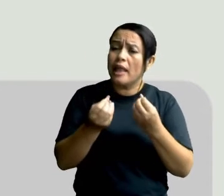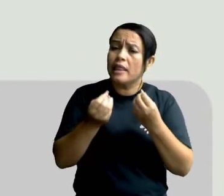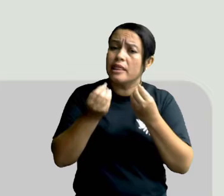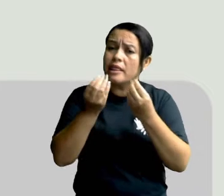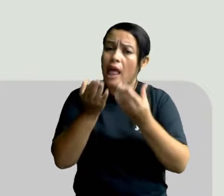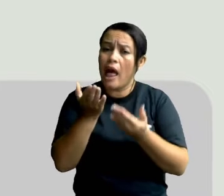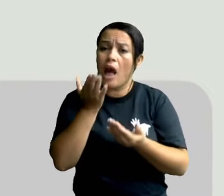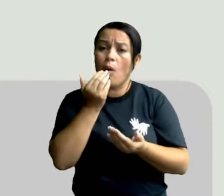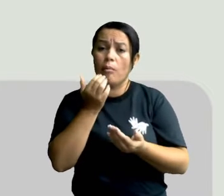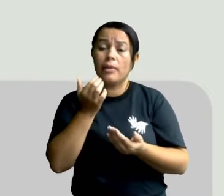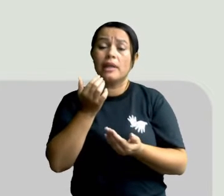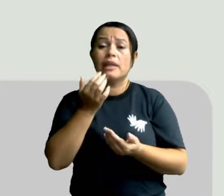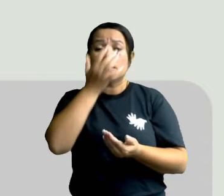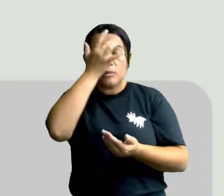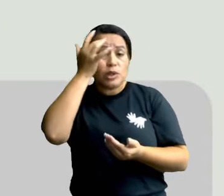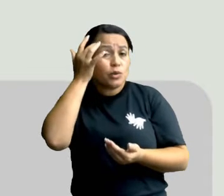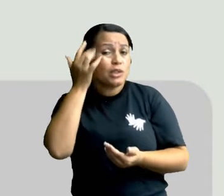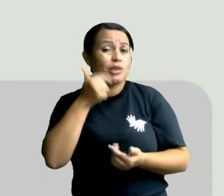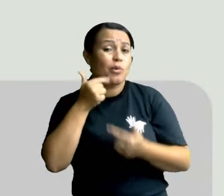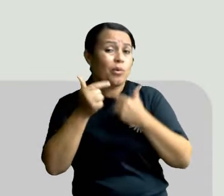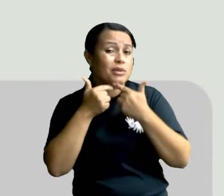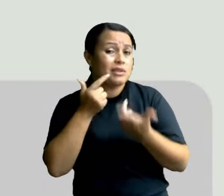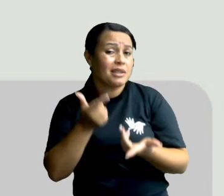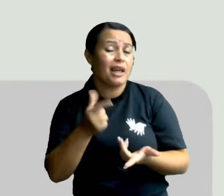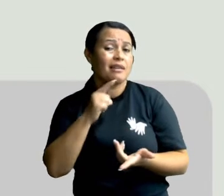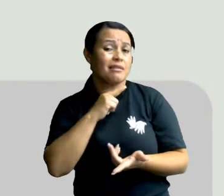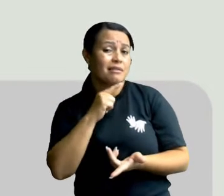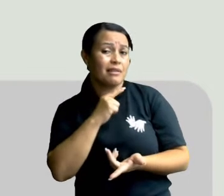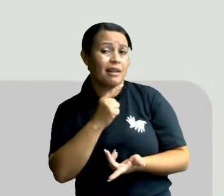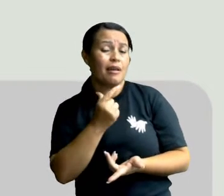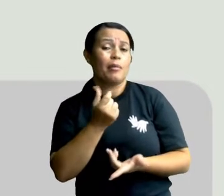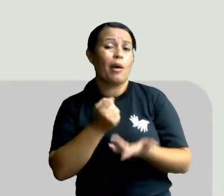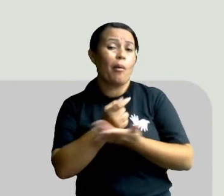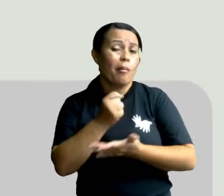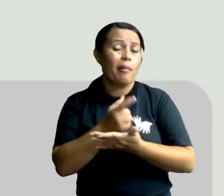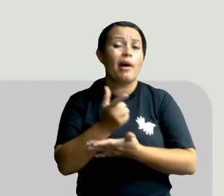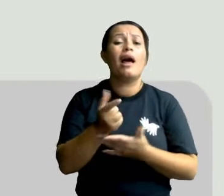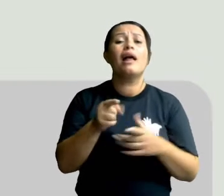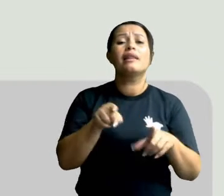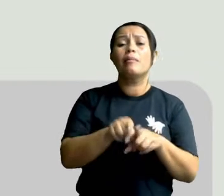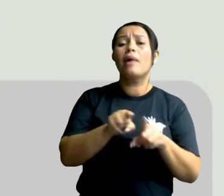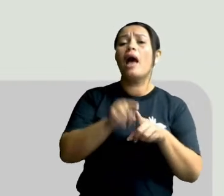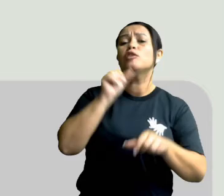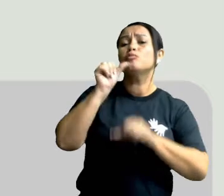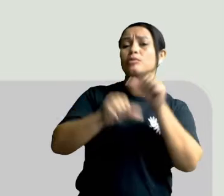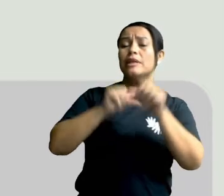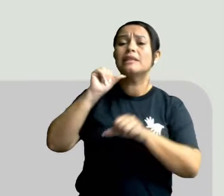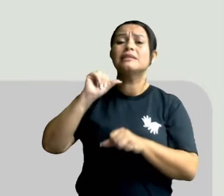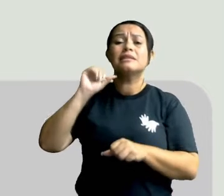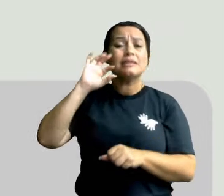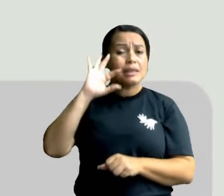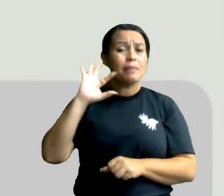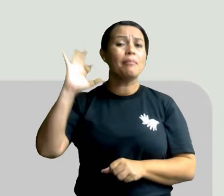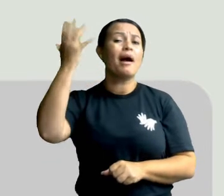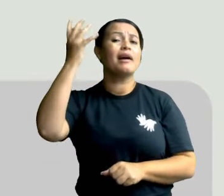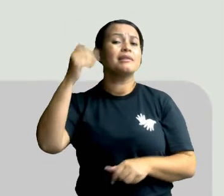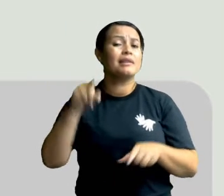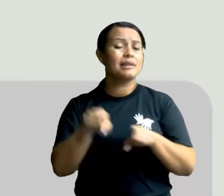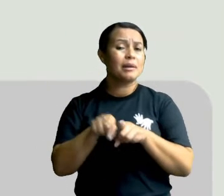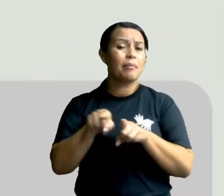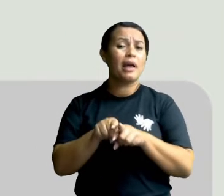aqueles que não têm possibilidade de adquiri-los, as mudanças climáticas que afetam a produção da agropecuária em determinadas